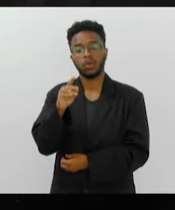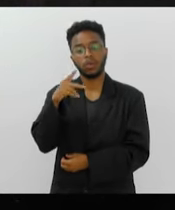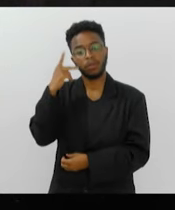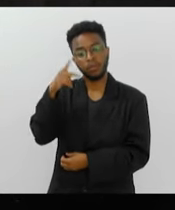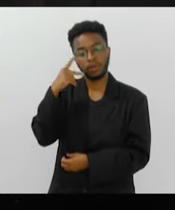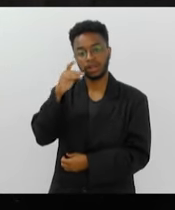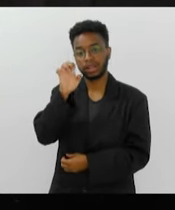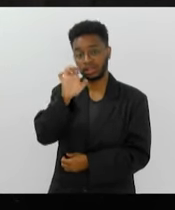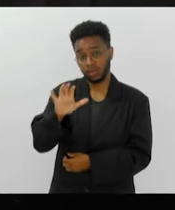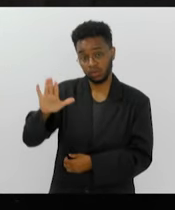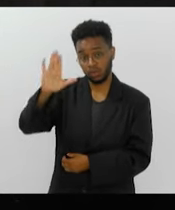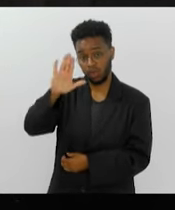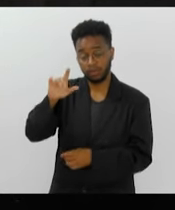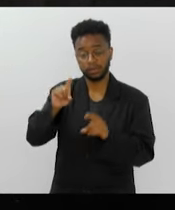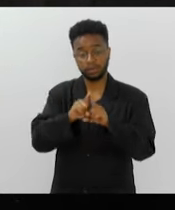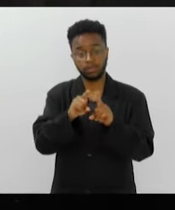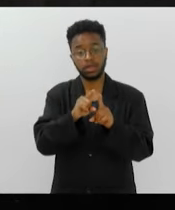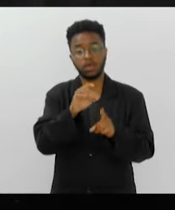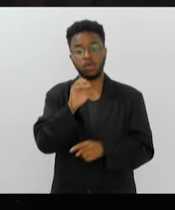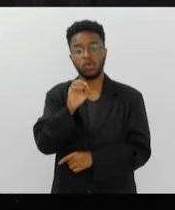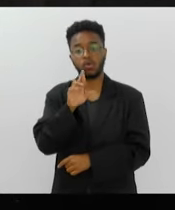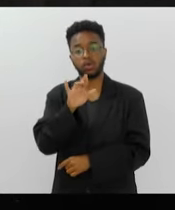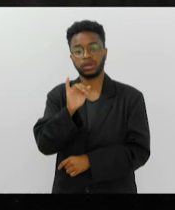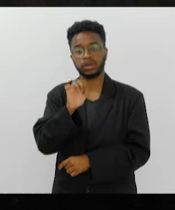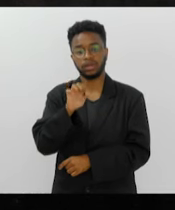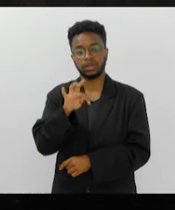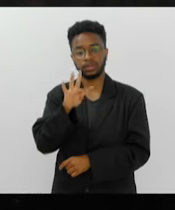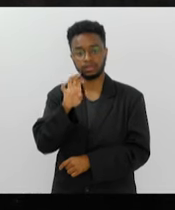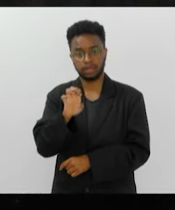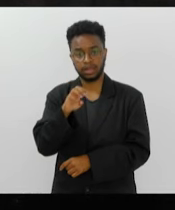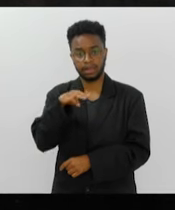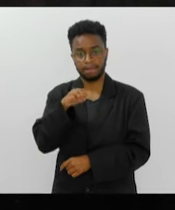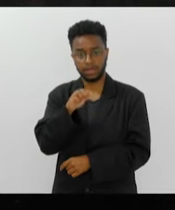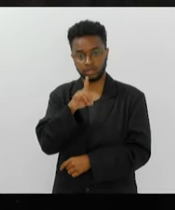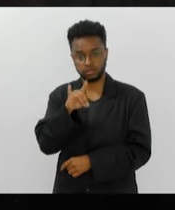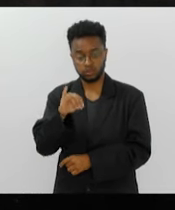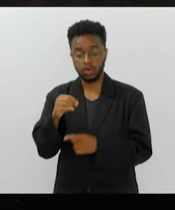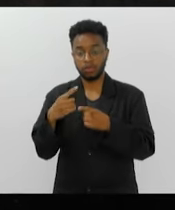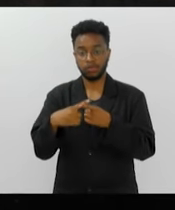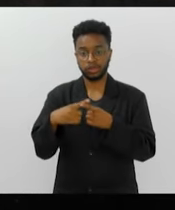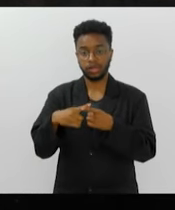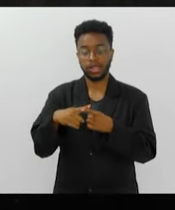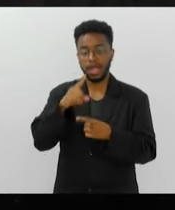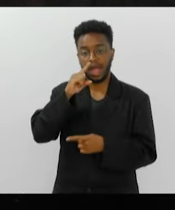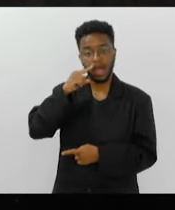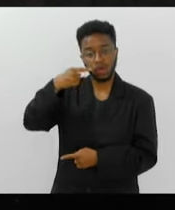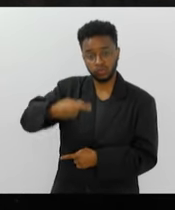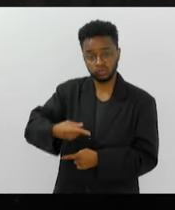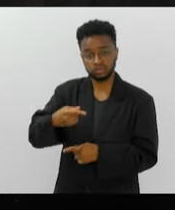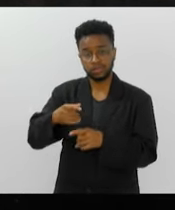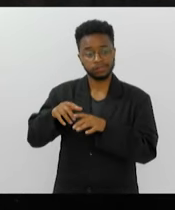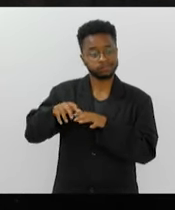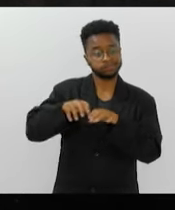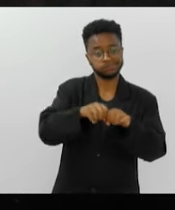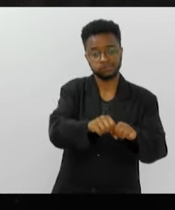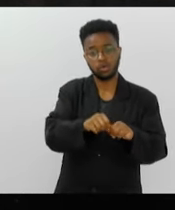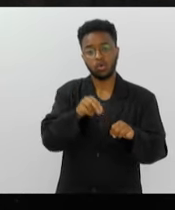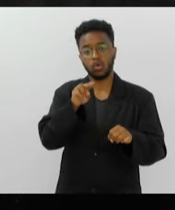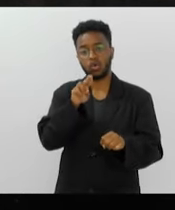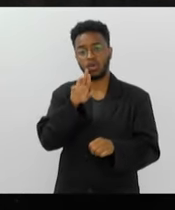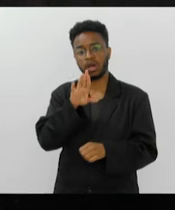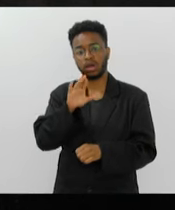Oriente Médio a Rússia invadiu a Ucrânia já vão fazer